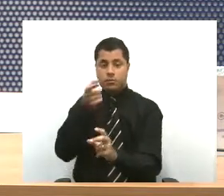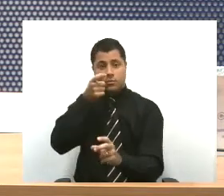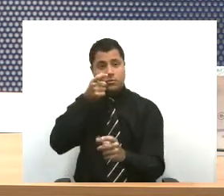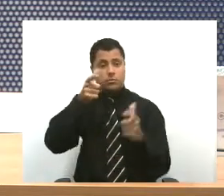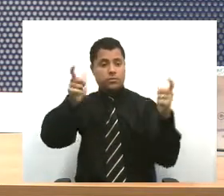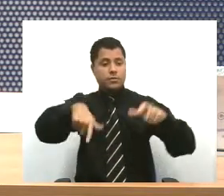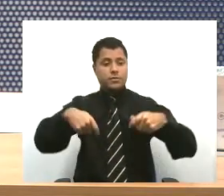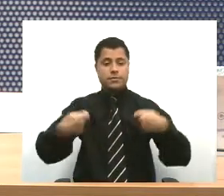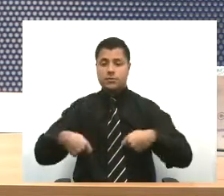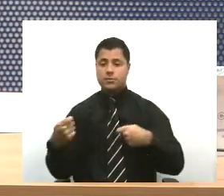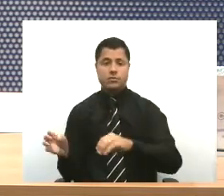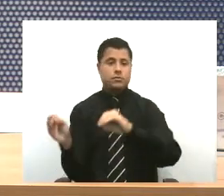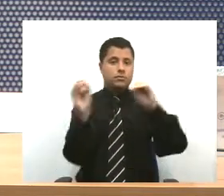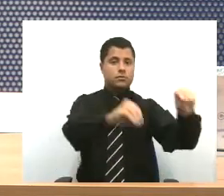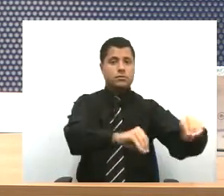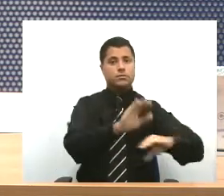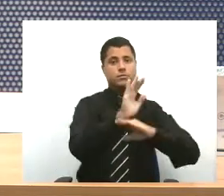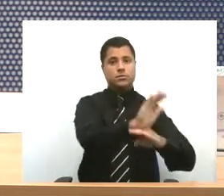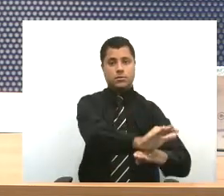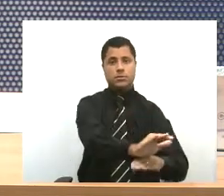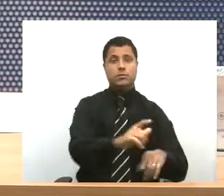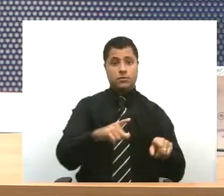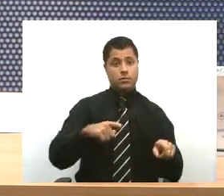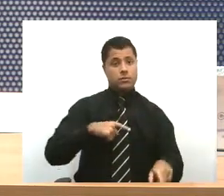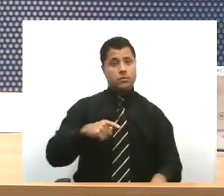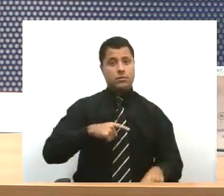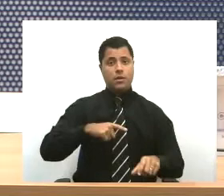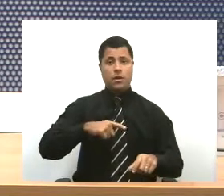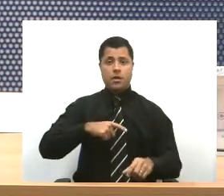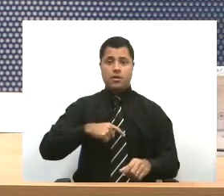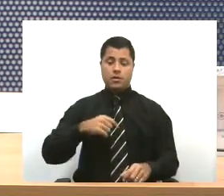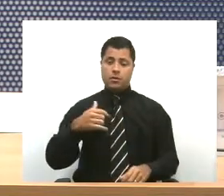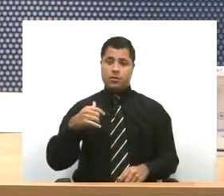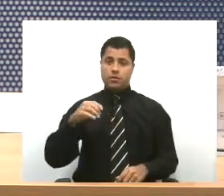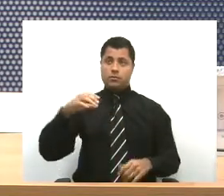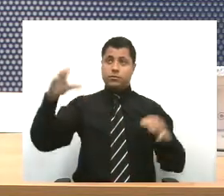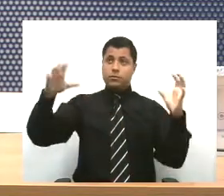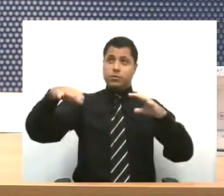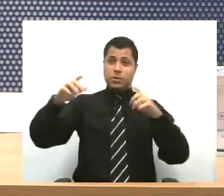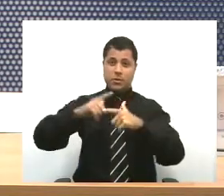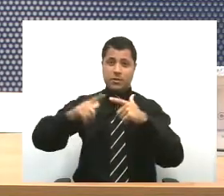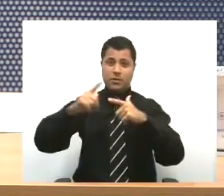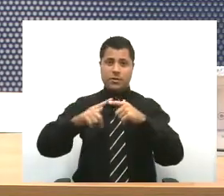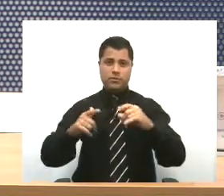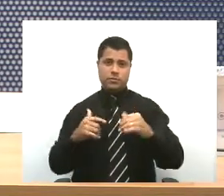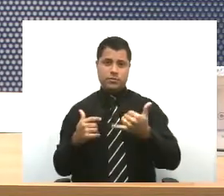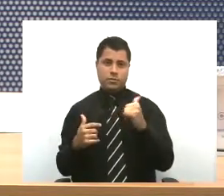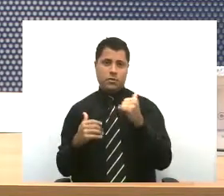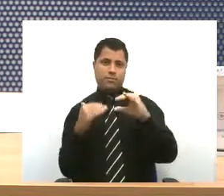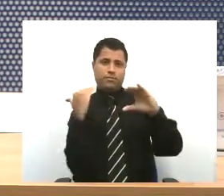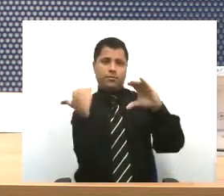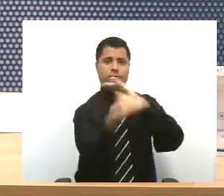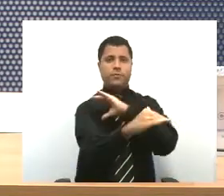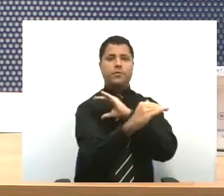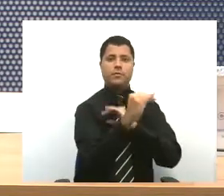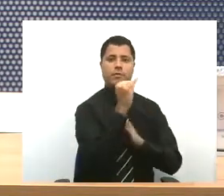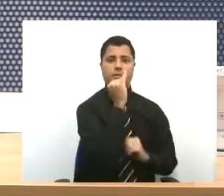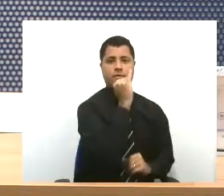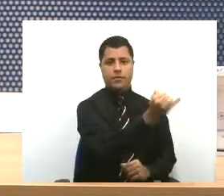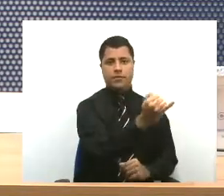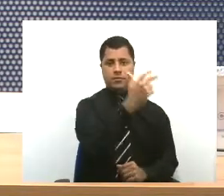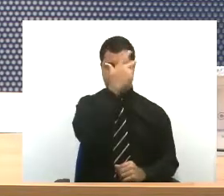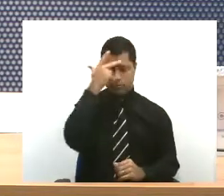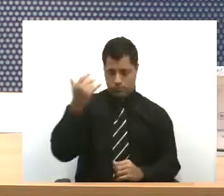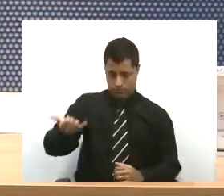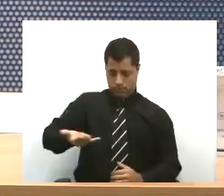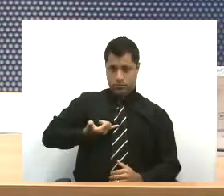sistema de alerta e alarme. O alerta é via celular, onde a gente vai orientando e vai dizendo à pessoa que tem uma